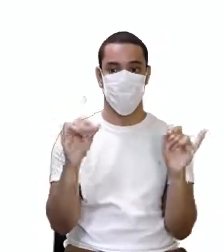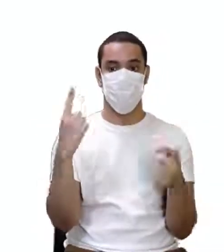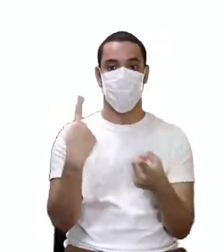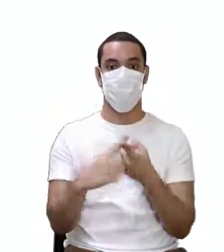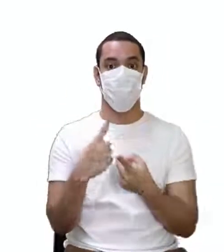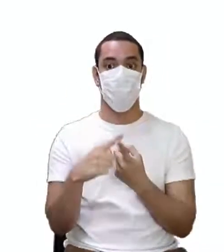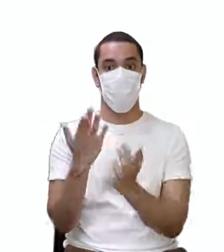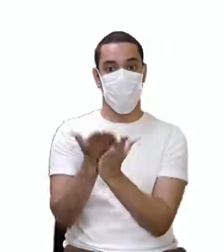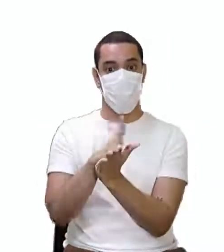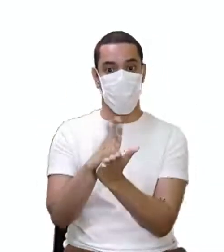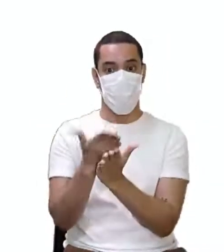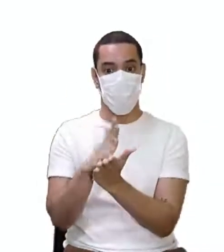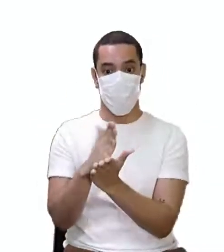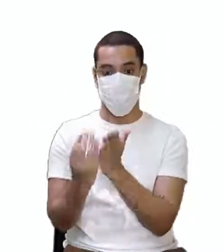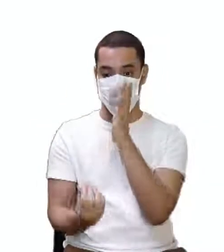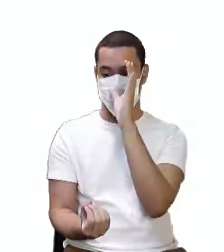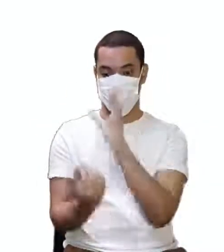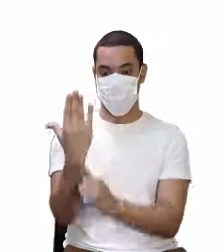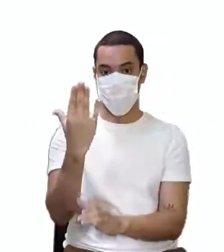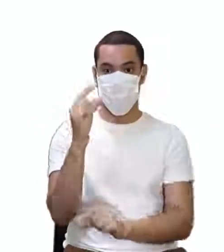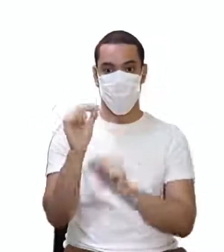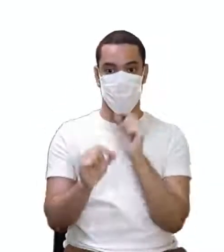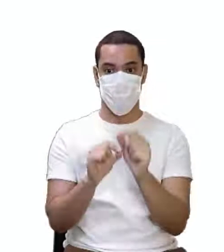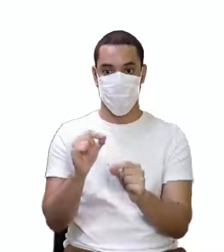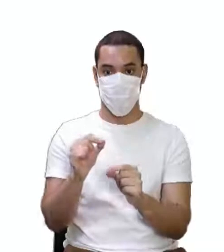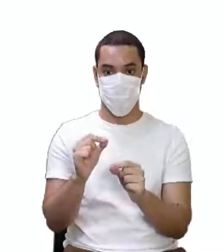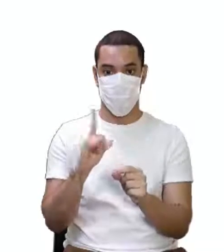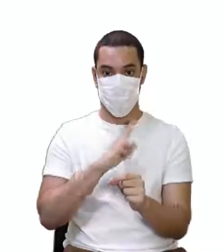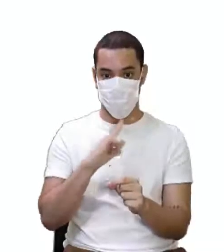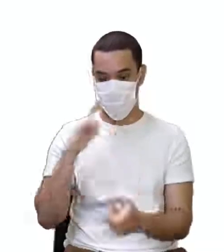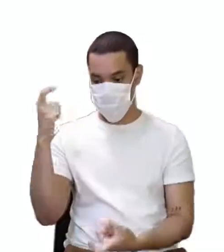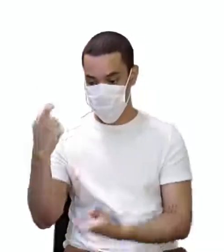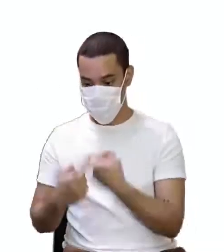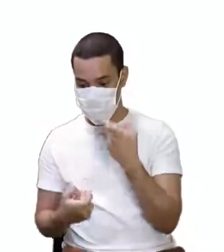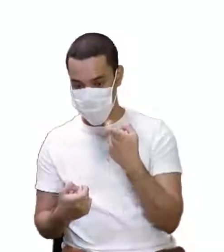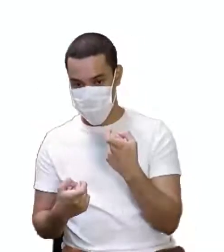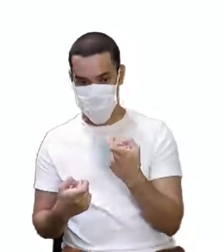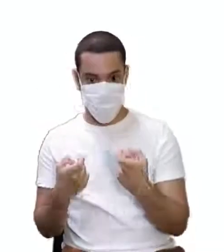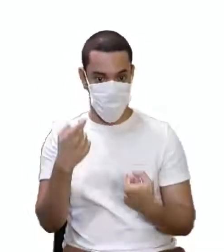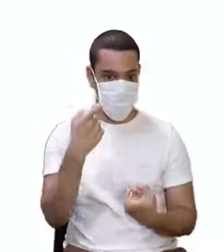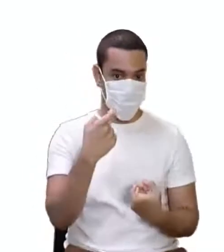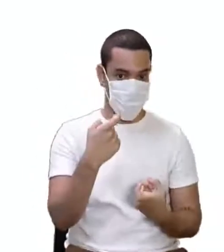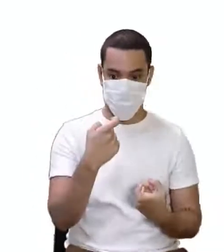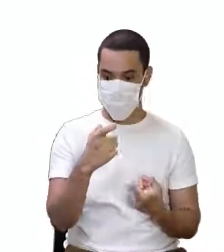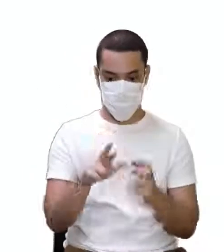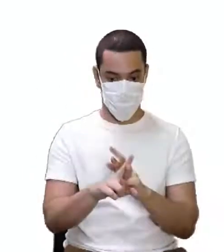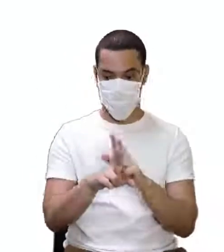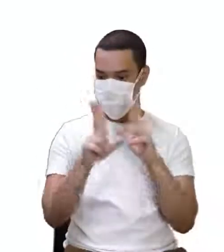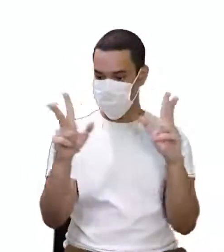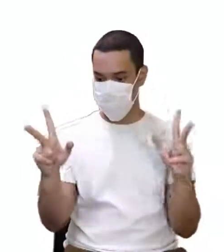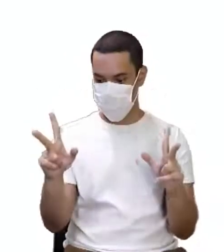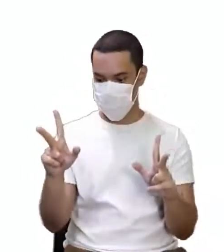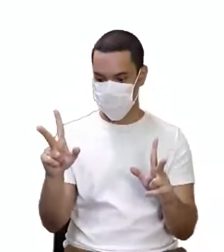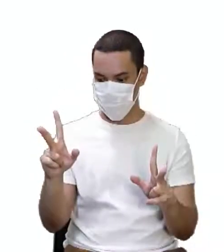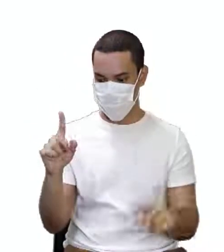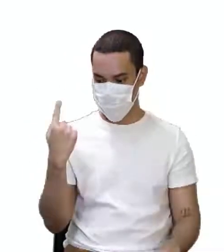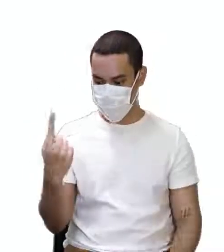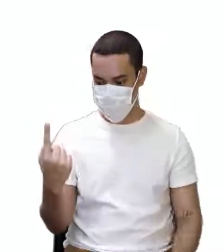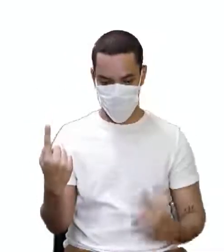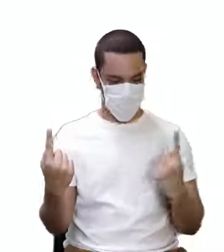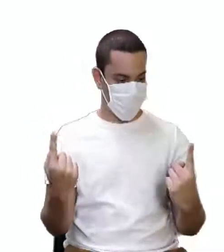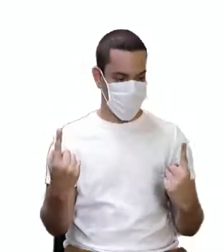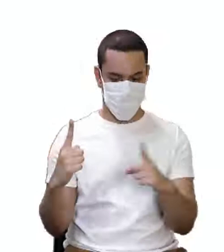vai surgir, tá, entre o cruzamento, o intercruzamento entre as espécies diferentes, que não tem a mesma compatibilidade